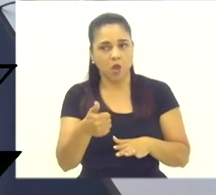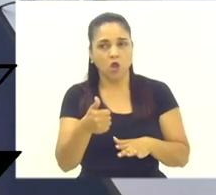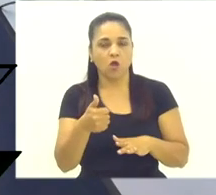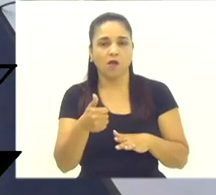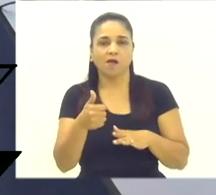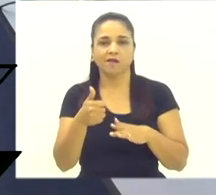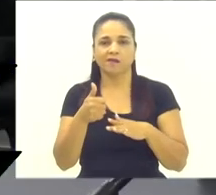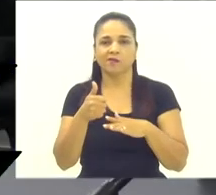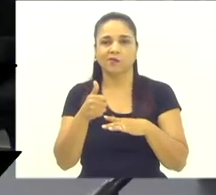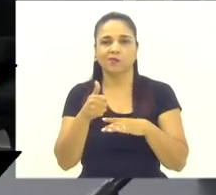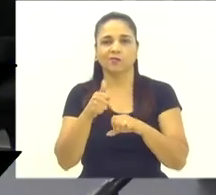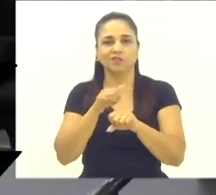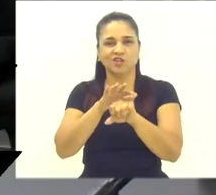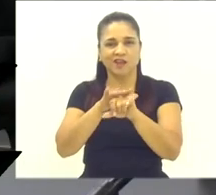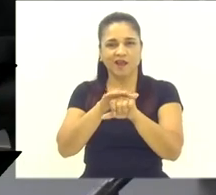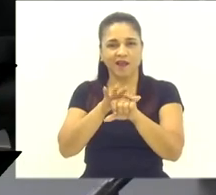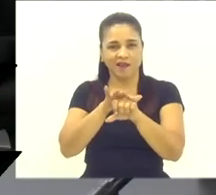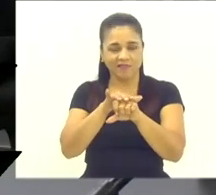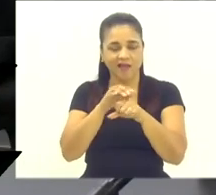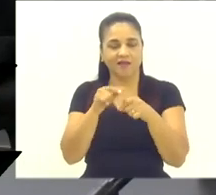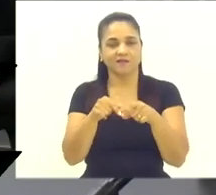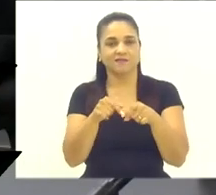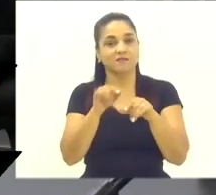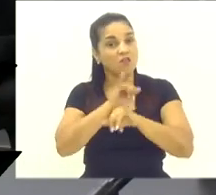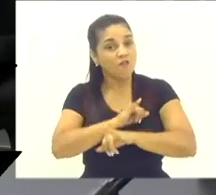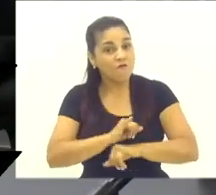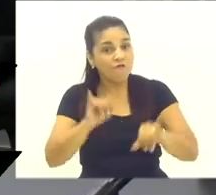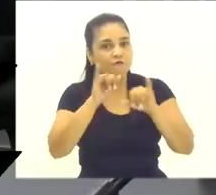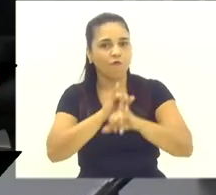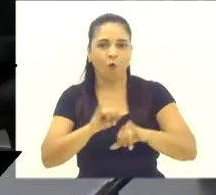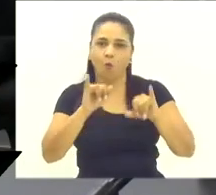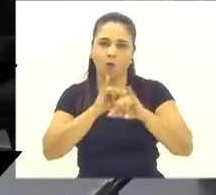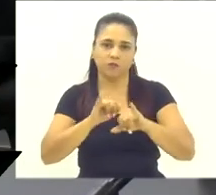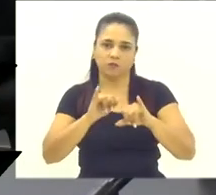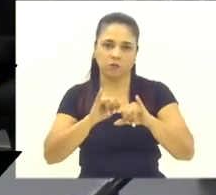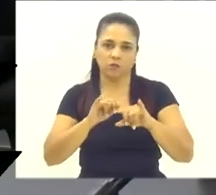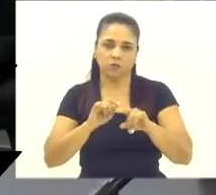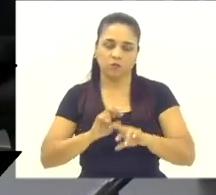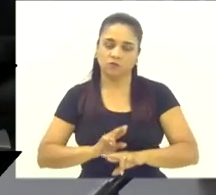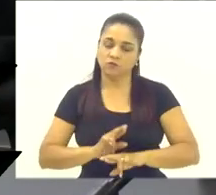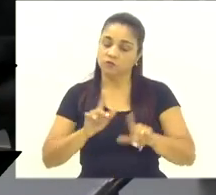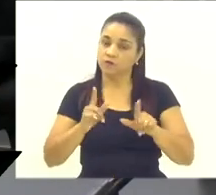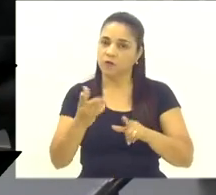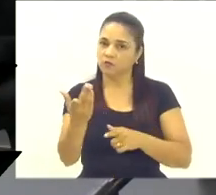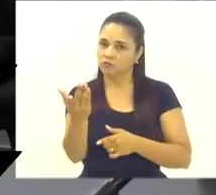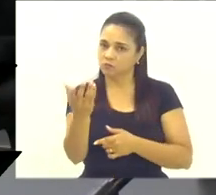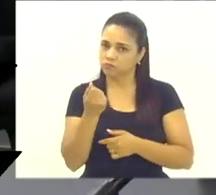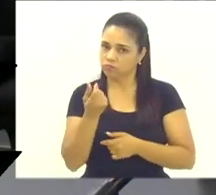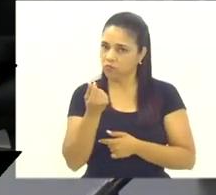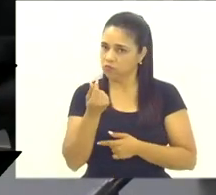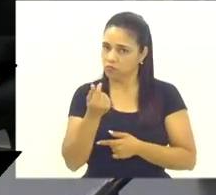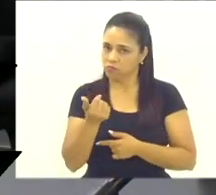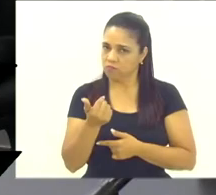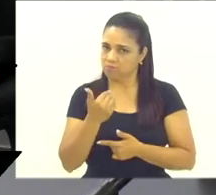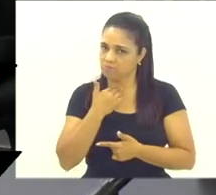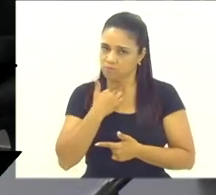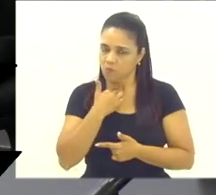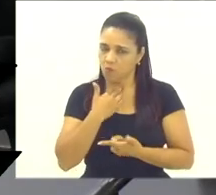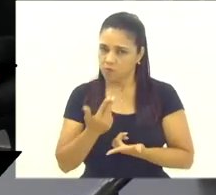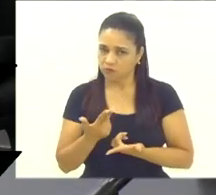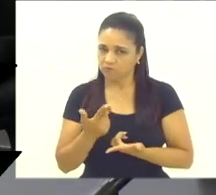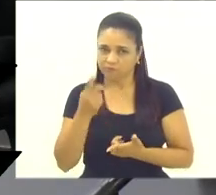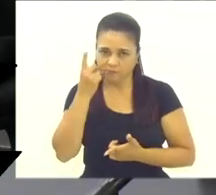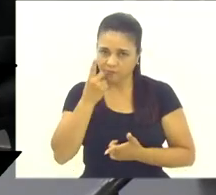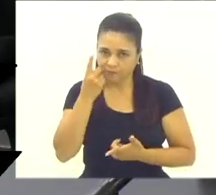canais públicos sejam canais de difusão de informação e não de monetização né porque aí é isso